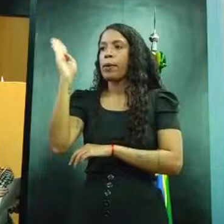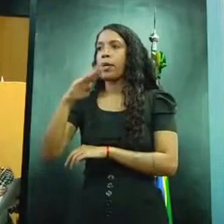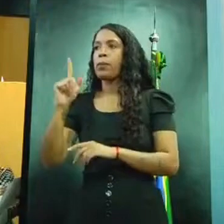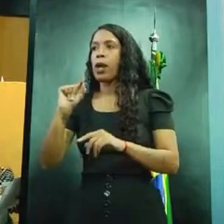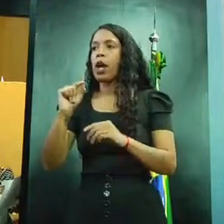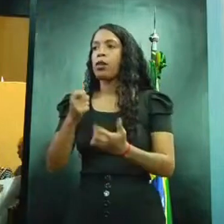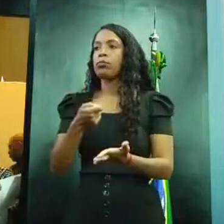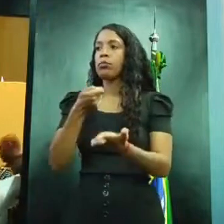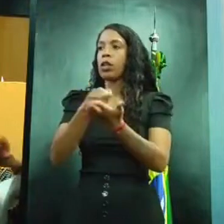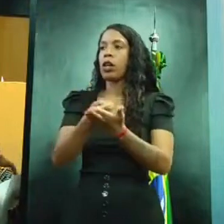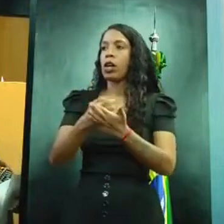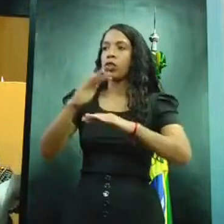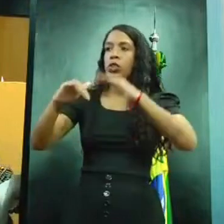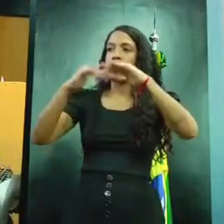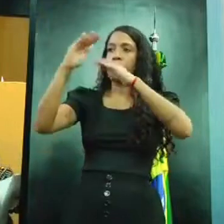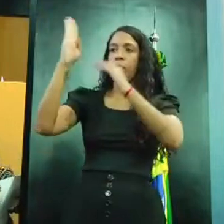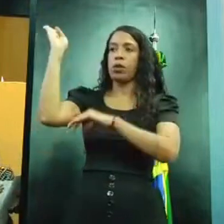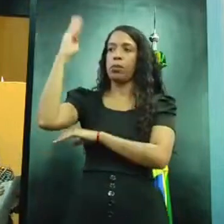do Brasil.